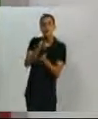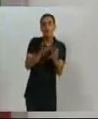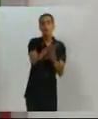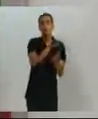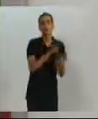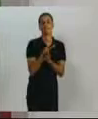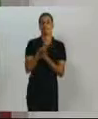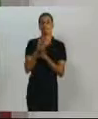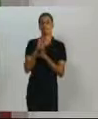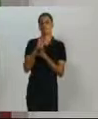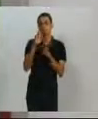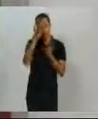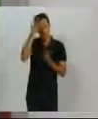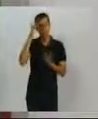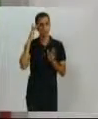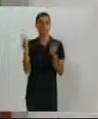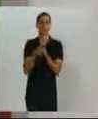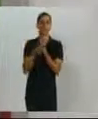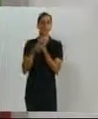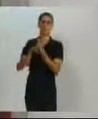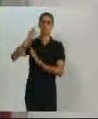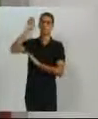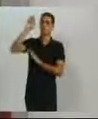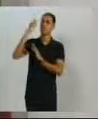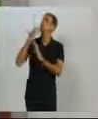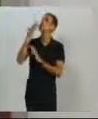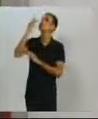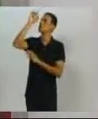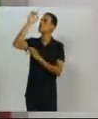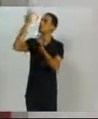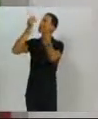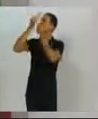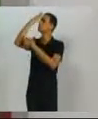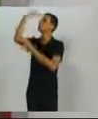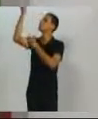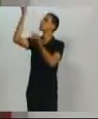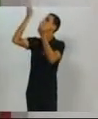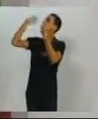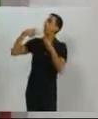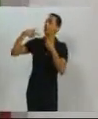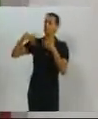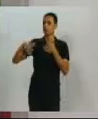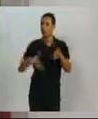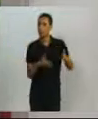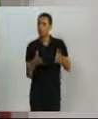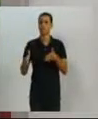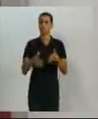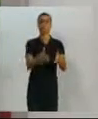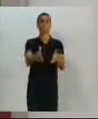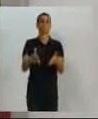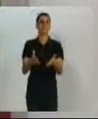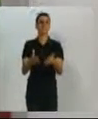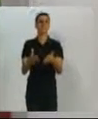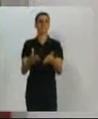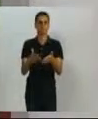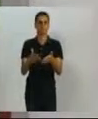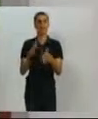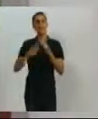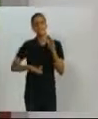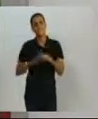clamando a Deus também os caminhos, a direção, a sabedoria, e sobretudo conduzindo muitas vezes aquela